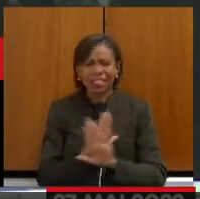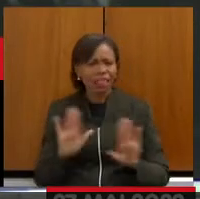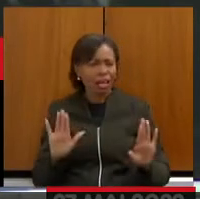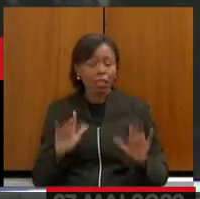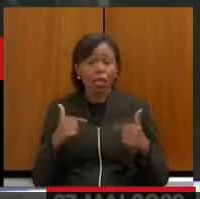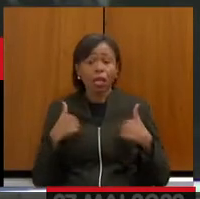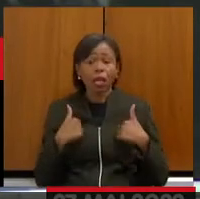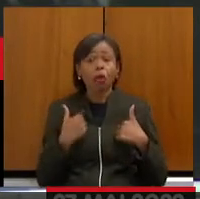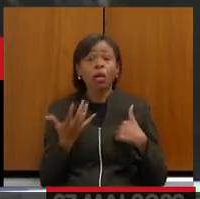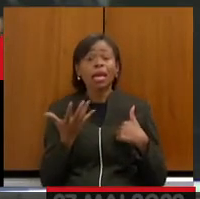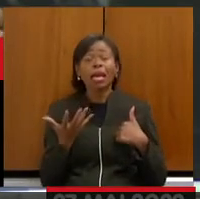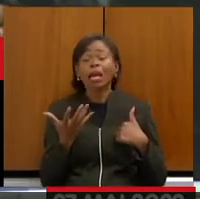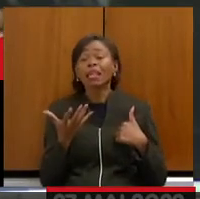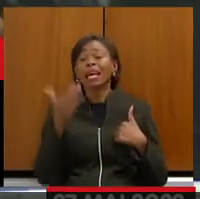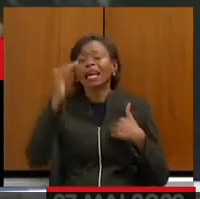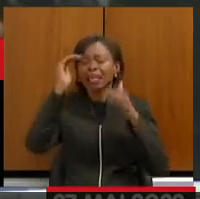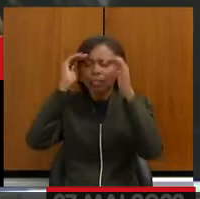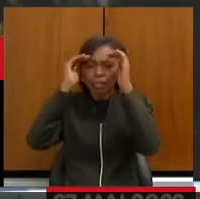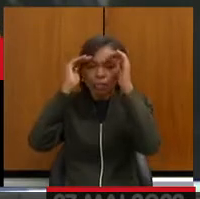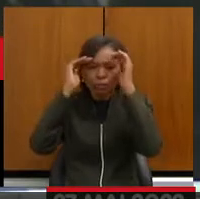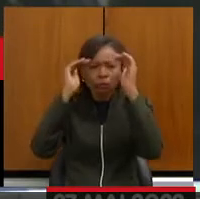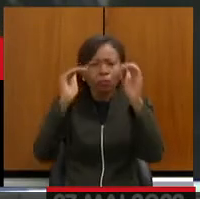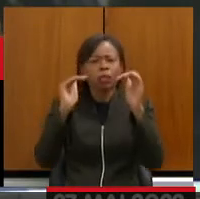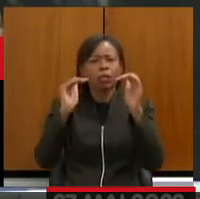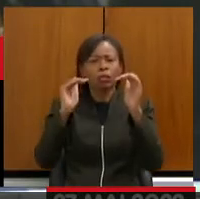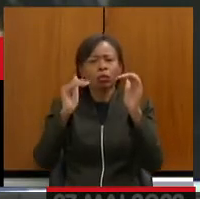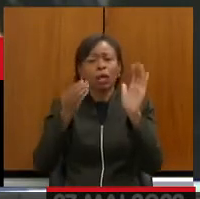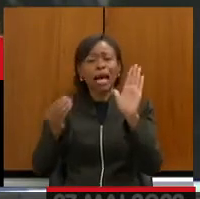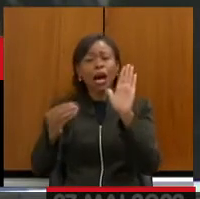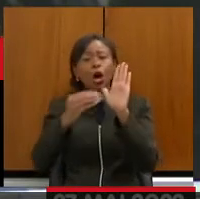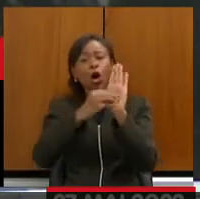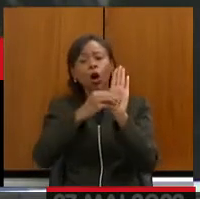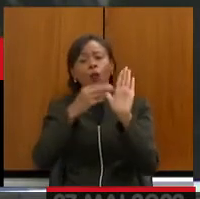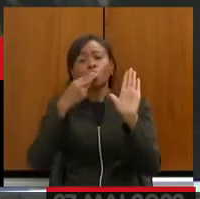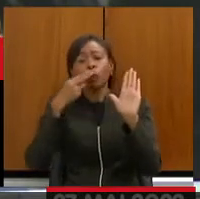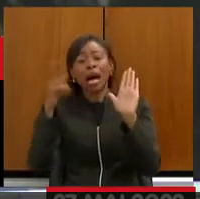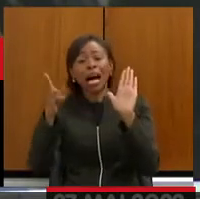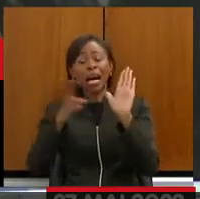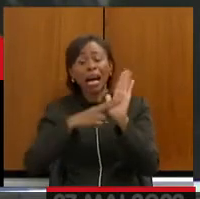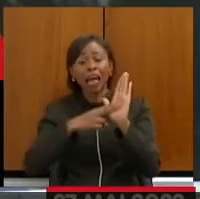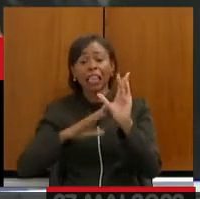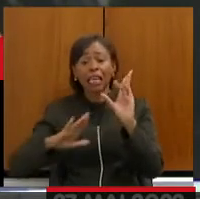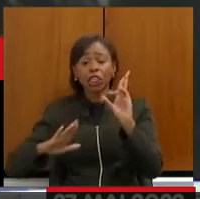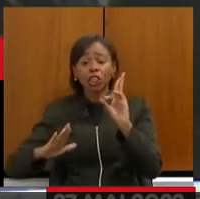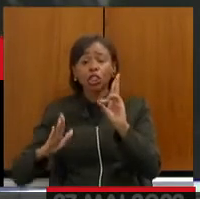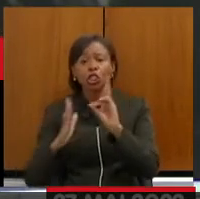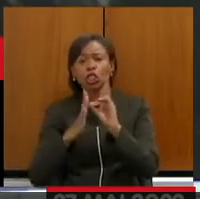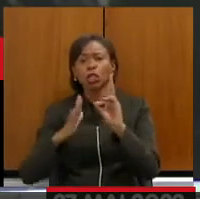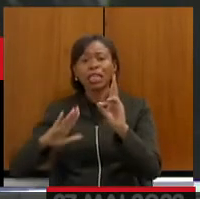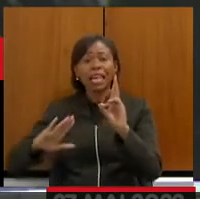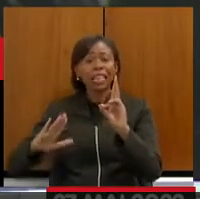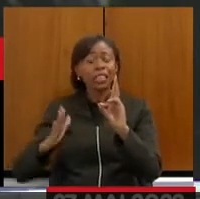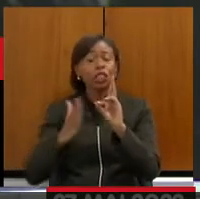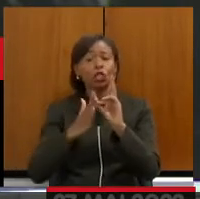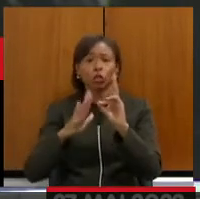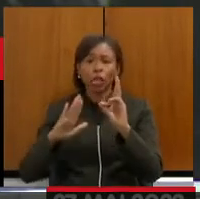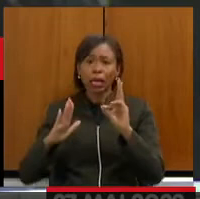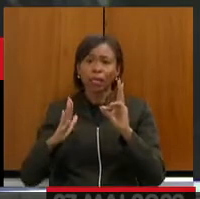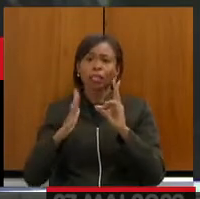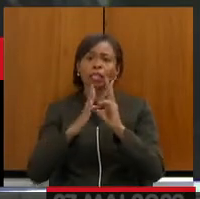só penso que nos respeitem que coloca aí na carta indígenas indígenas povos